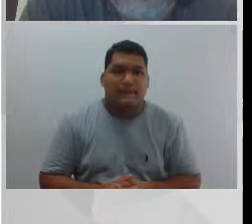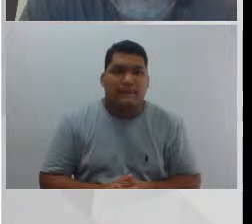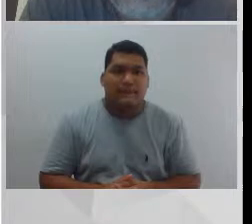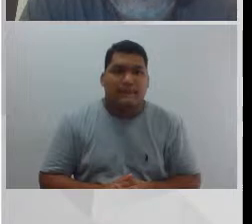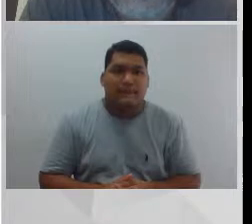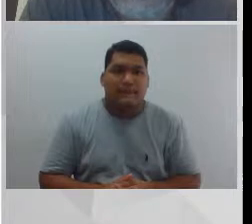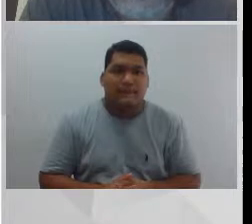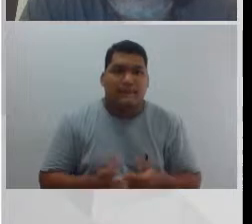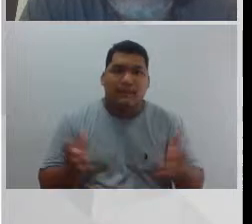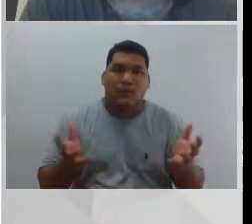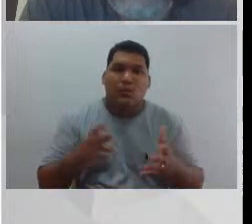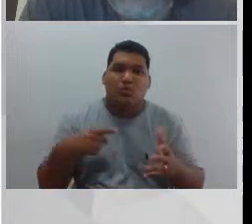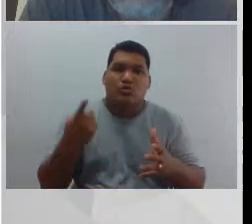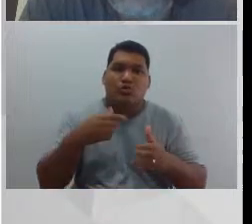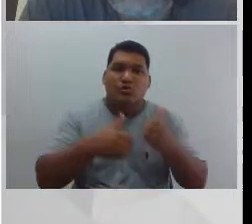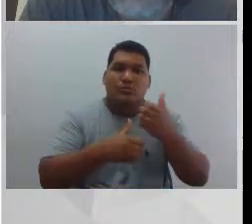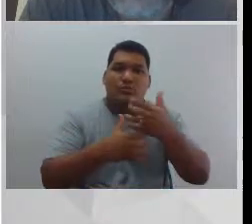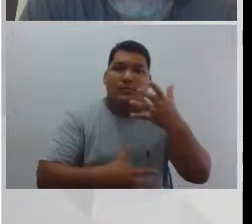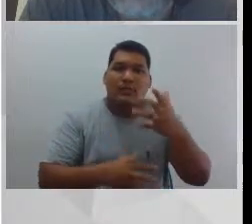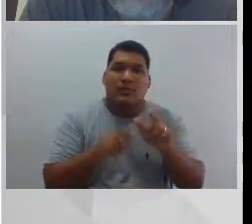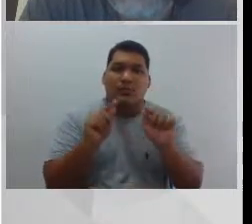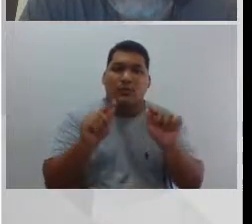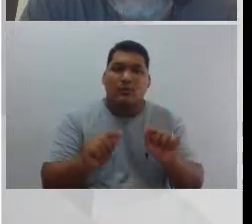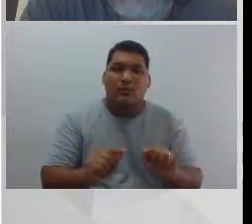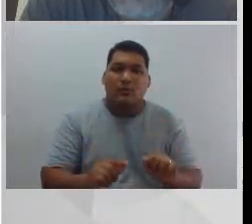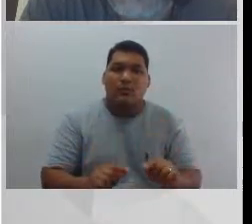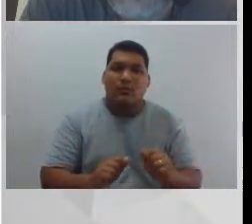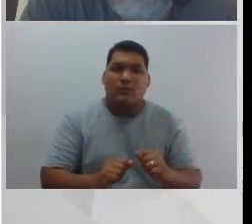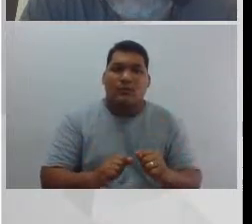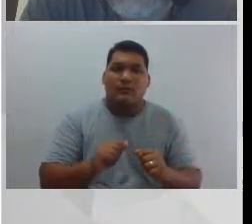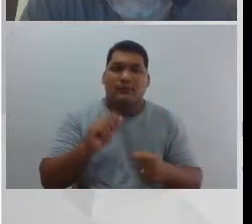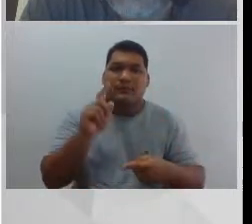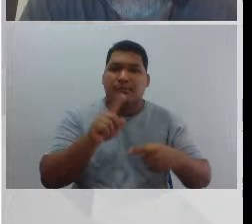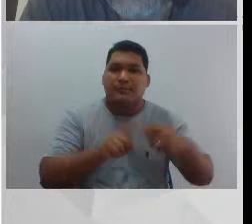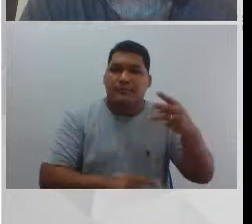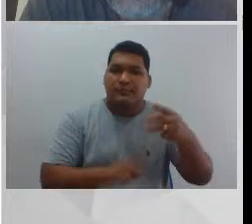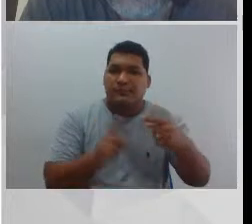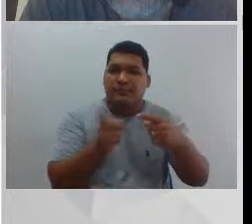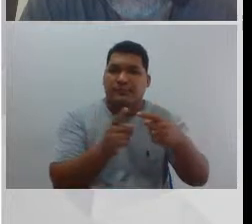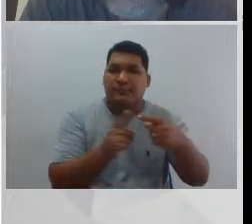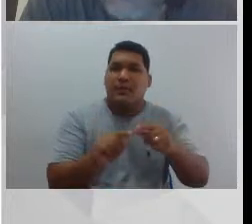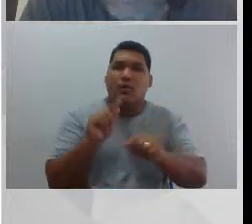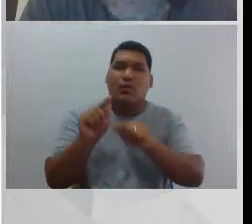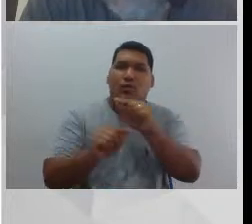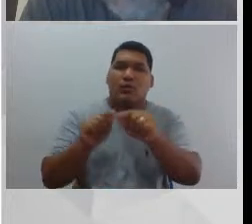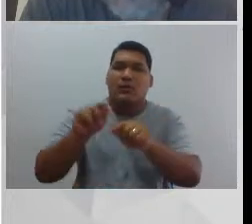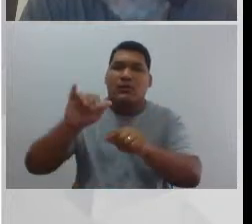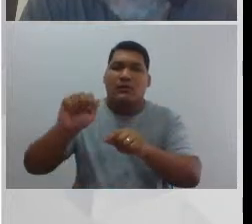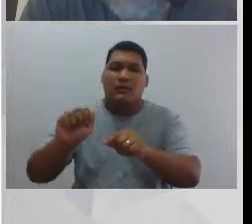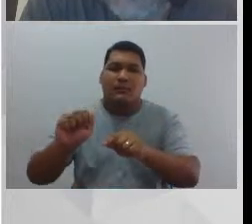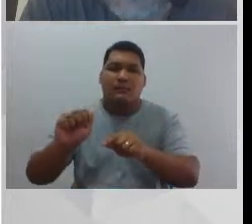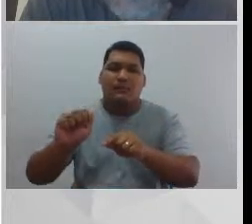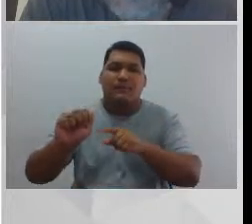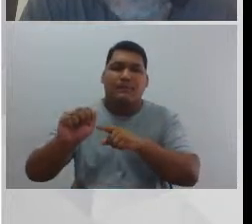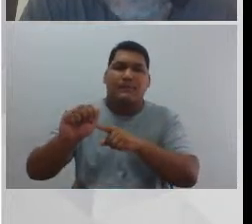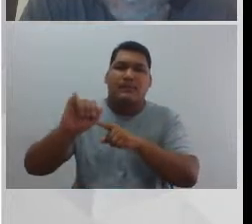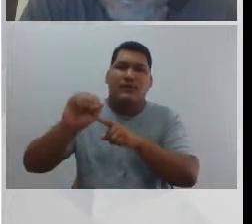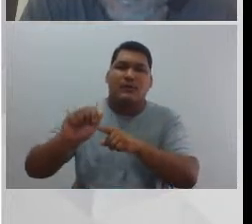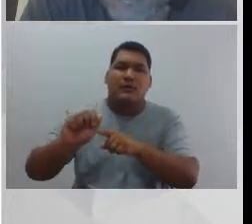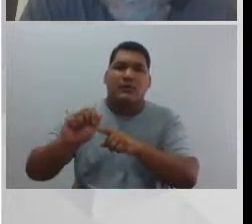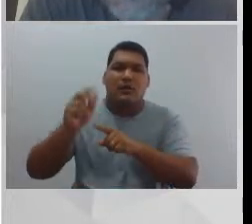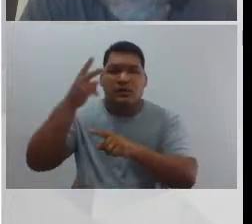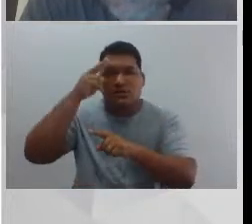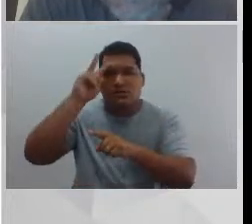aqui rapidamente o que é IA, a história da IA, também uma rápida história da